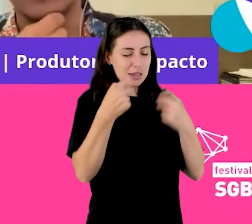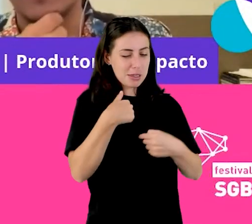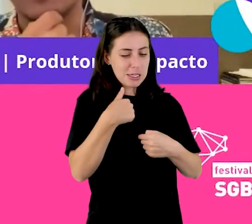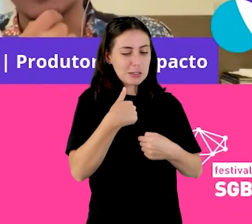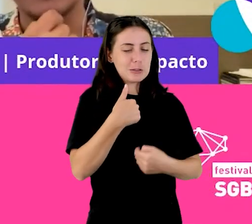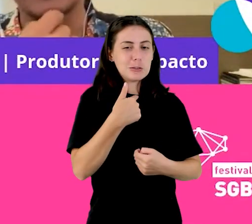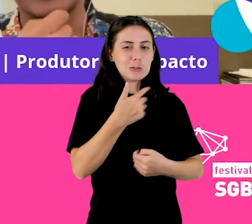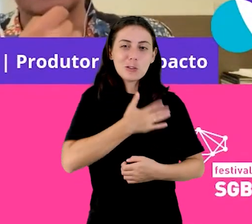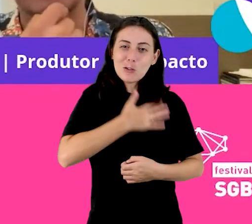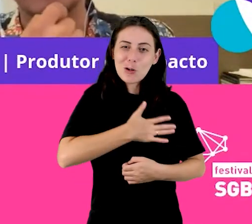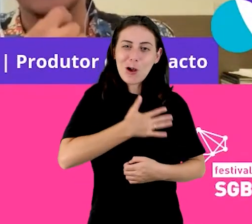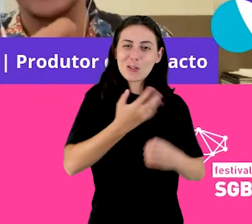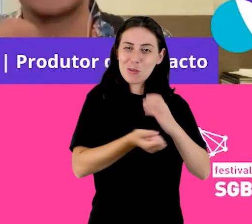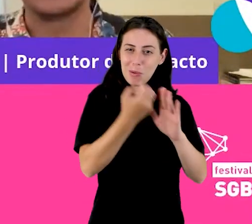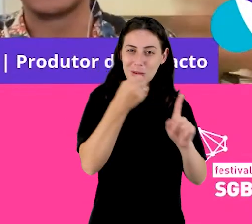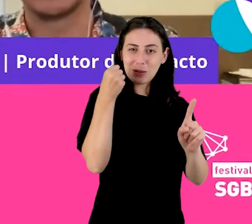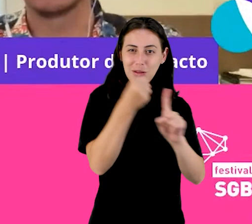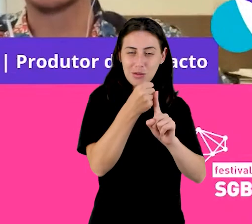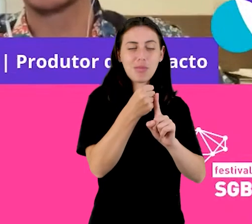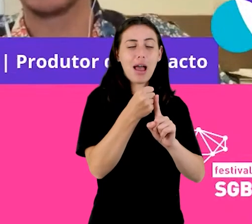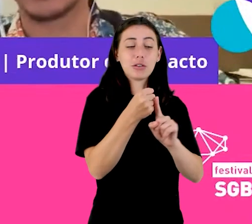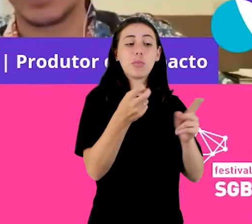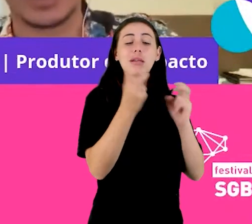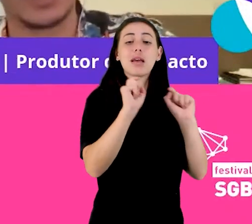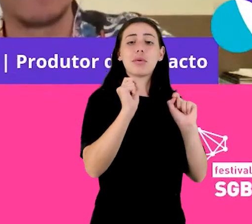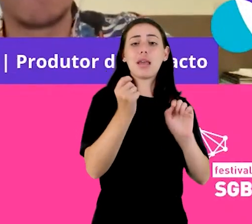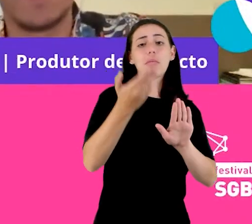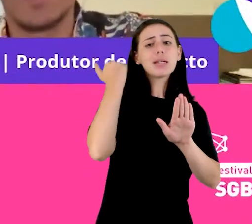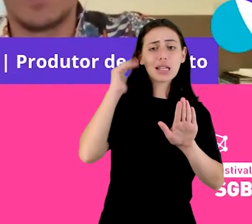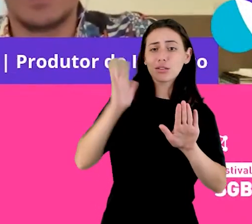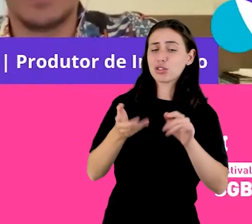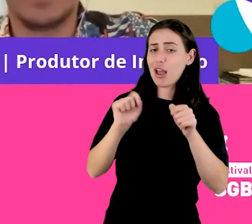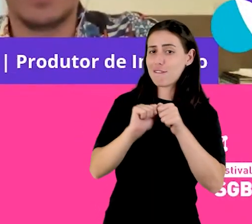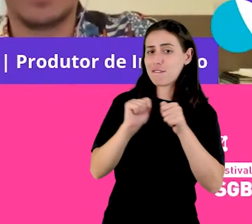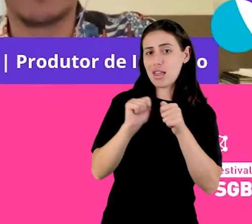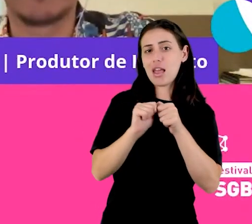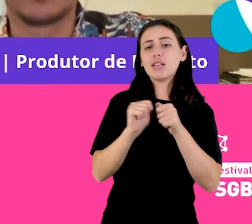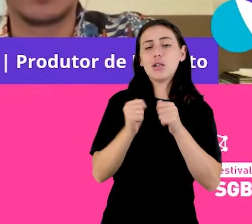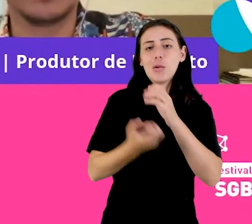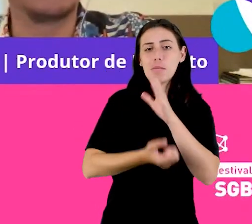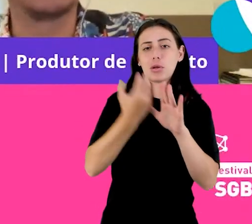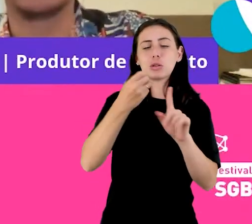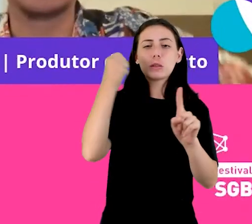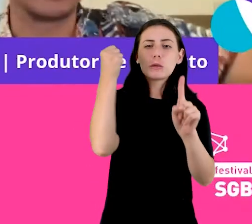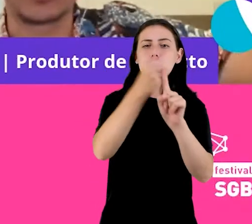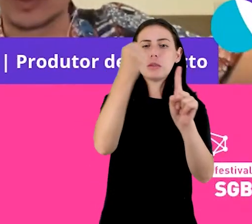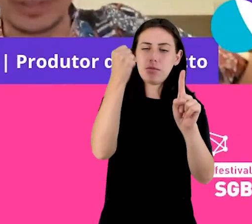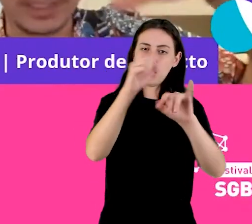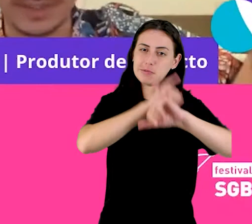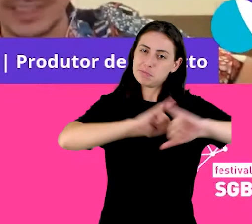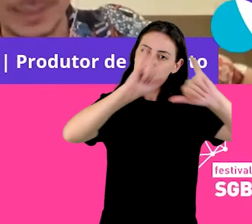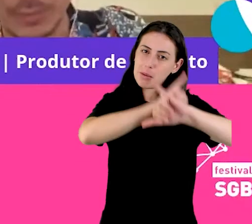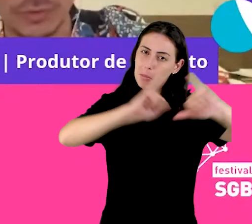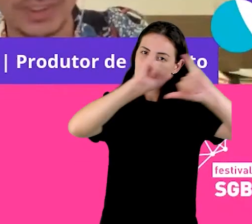comentou um pouco de perfis por onde as pessoas podem chegar, né? Porque, embora eu tenha visto